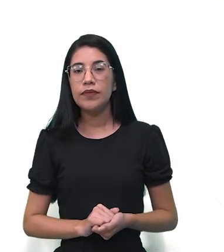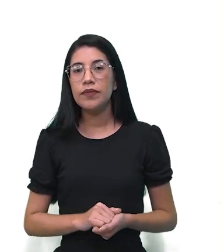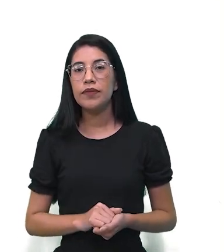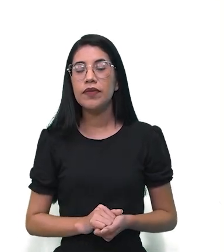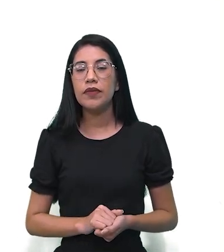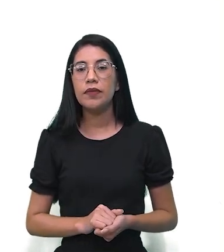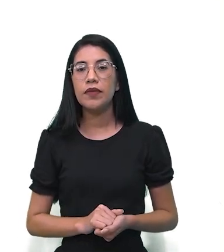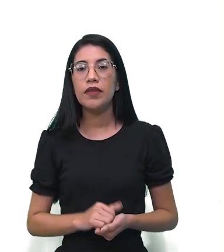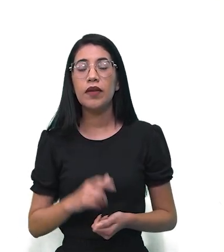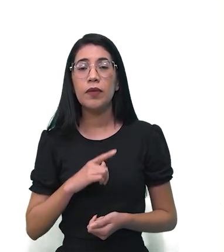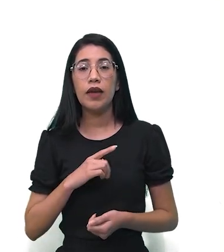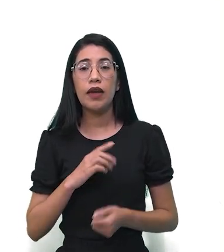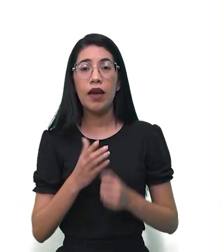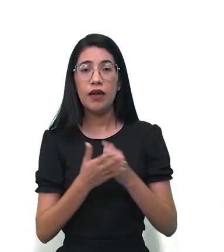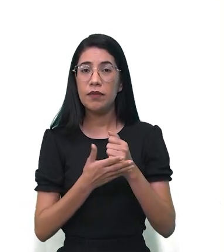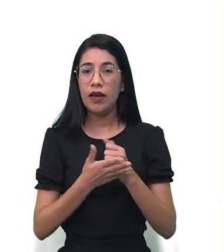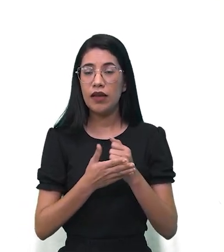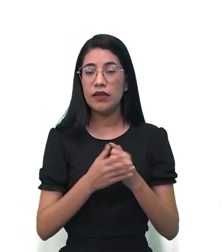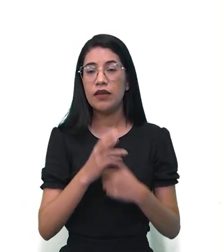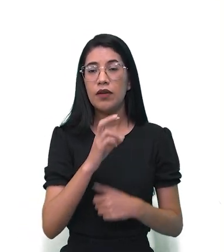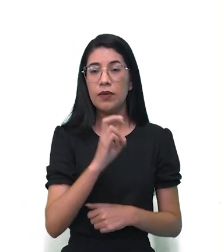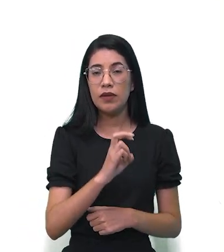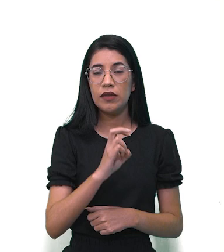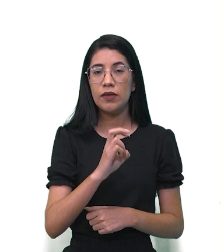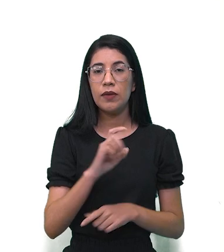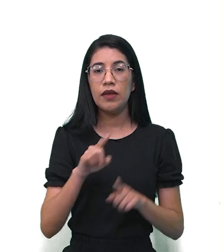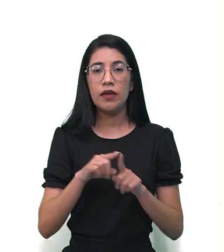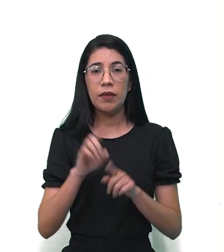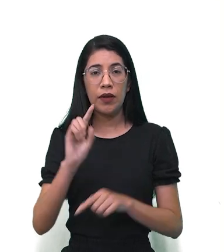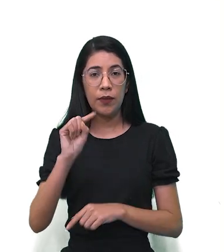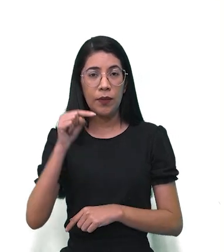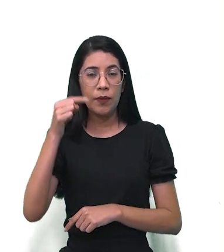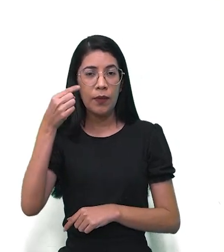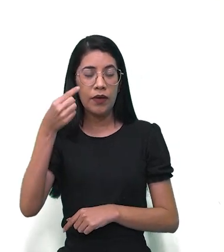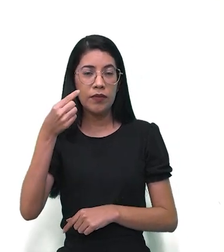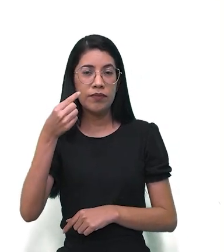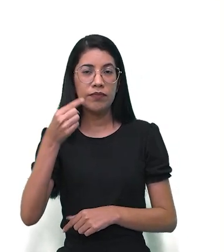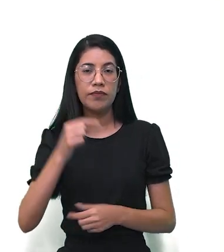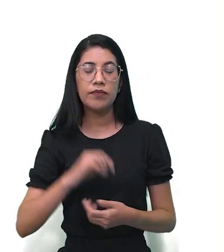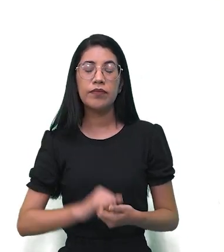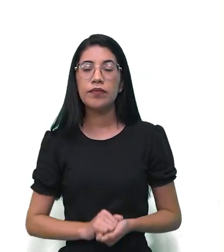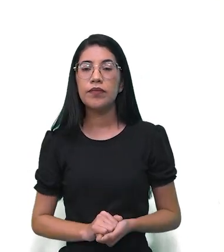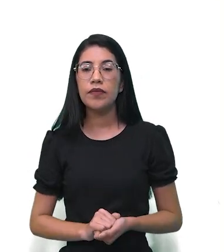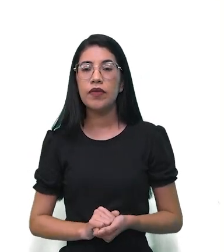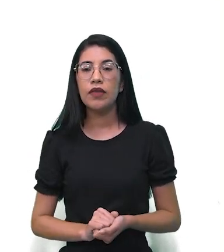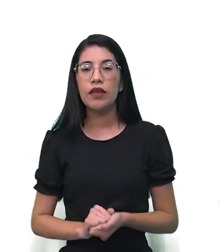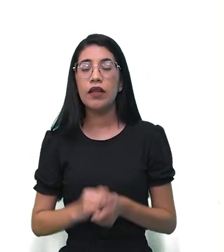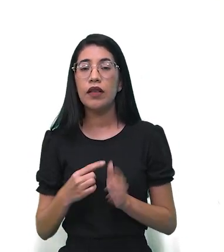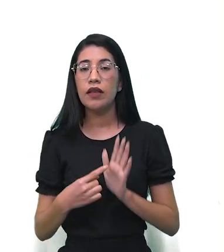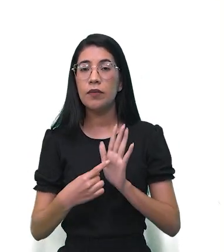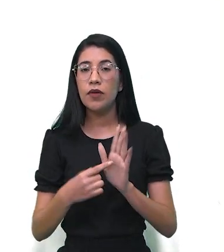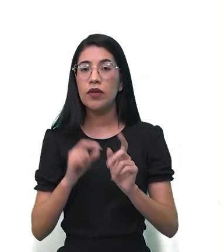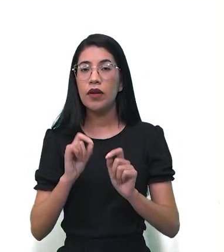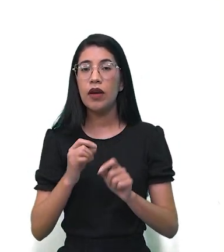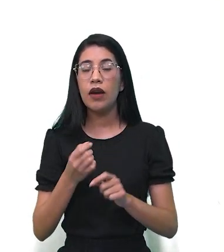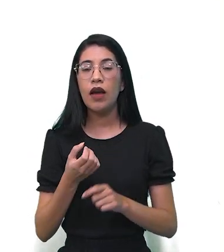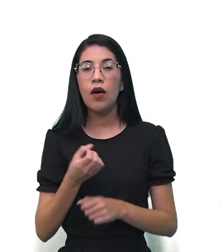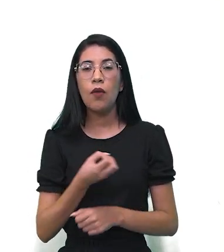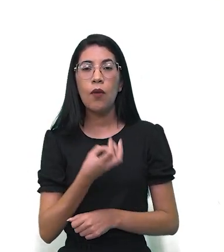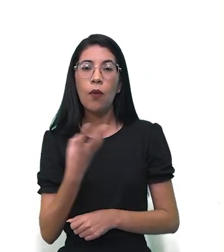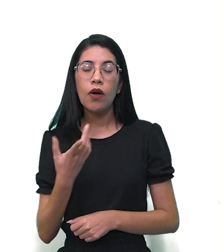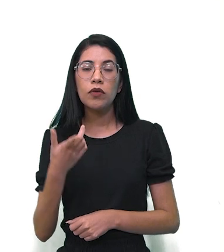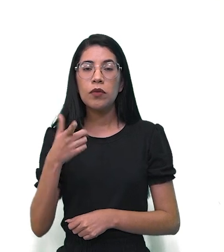base e tenho o expoente. Então, esse expoente aqui, ele indica quantas vezes eu